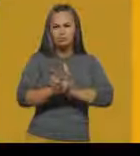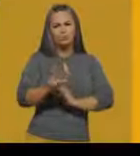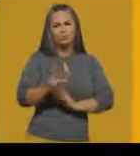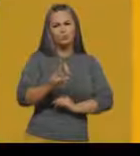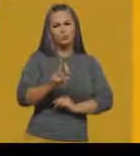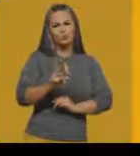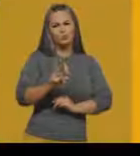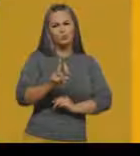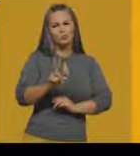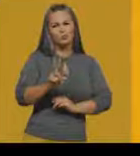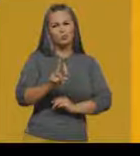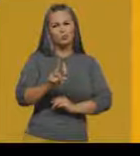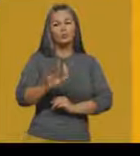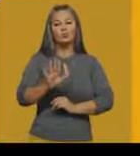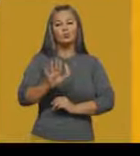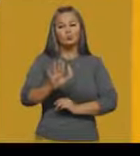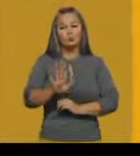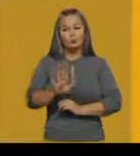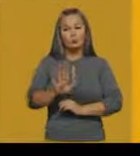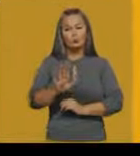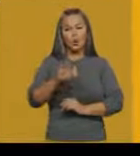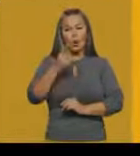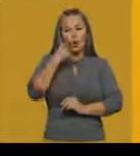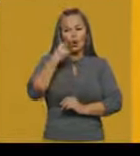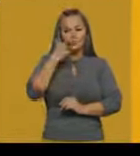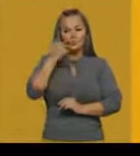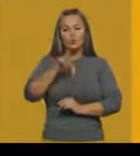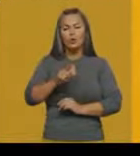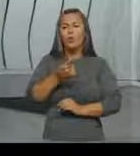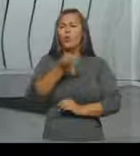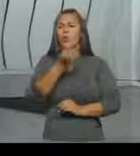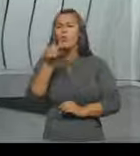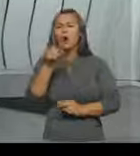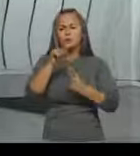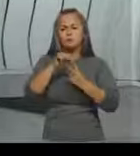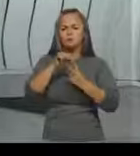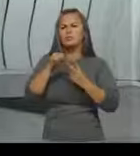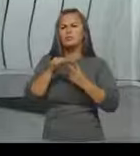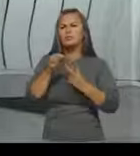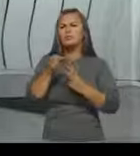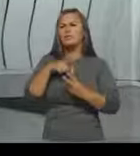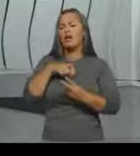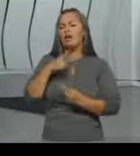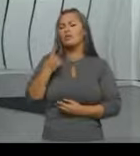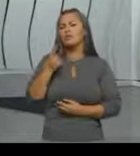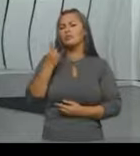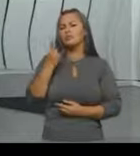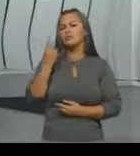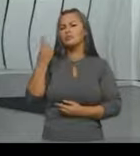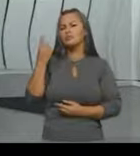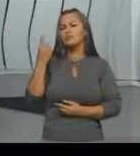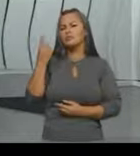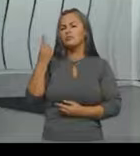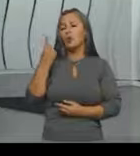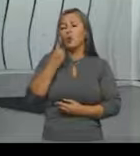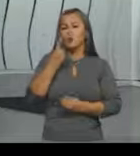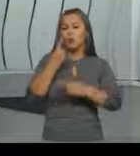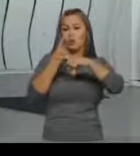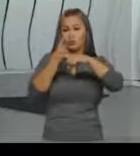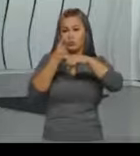Não acabei. Então, vamos lá comigo. Quantos pi que eu tenho aqui? 1. Certo? 1 mais